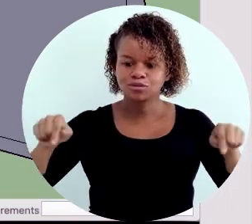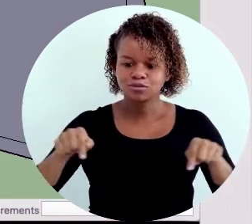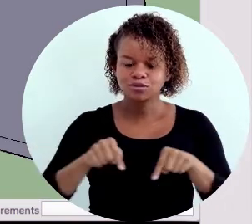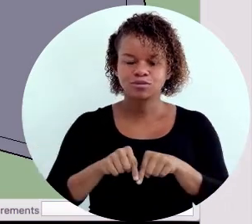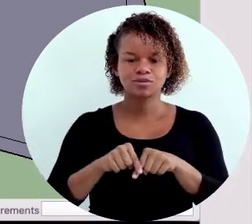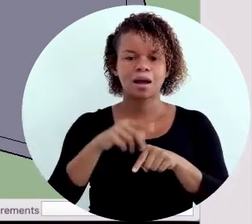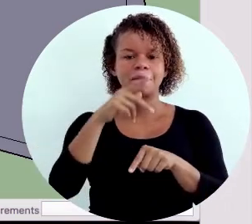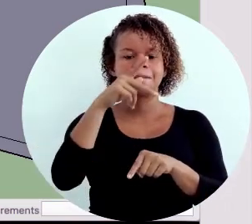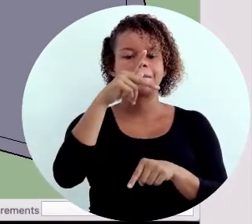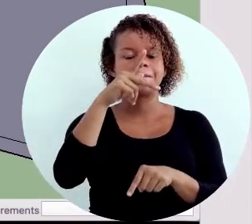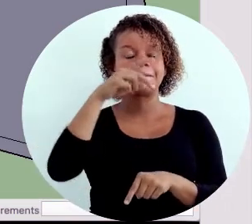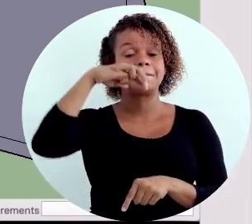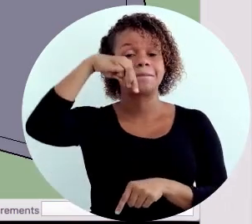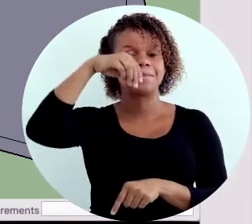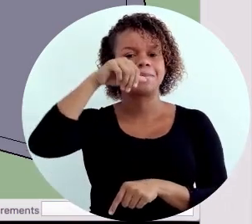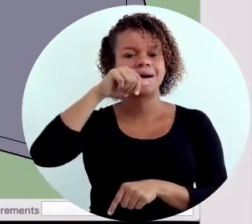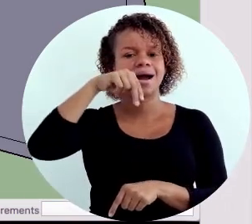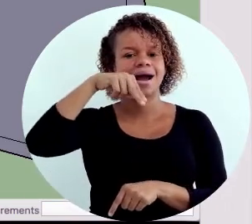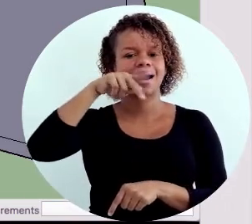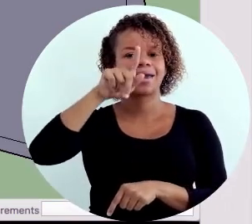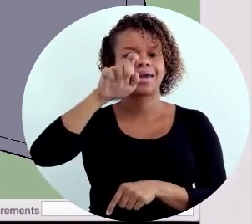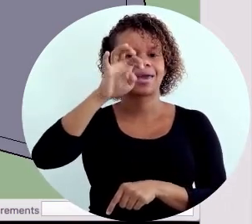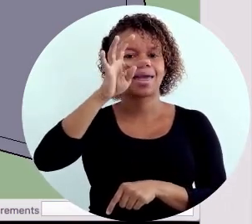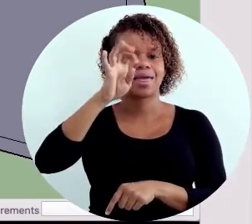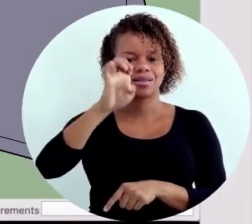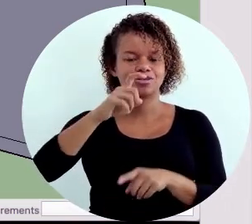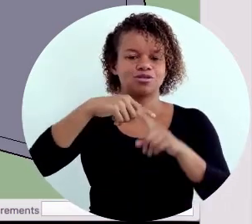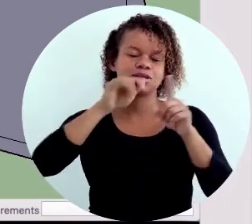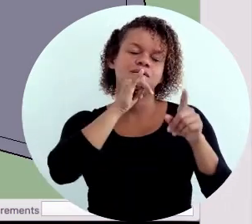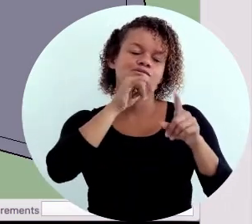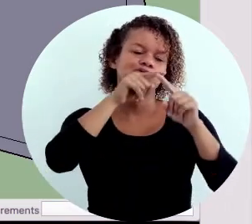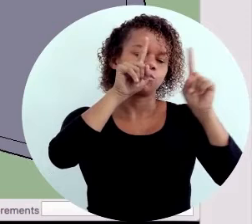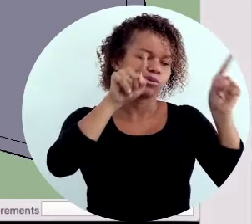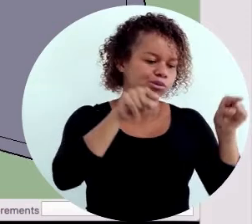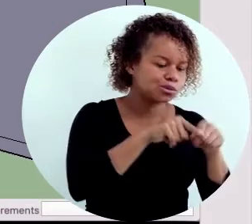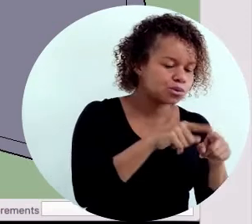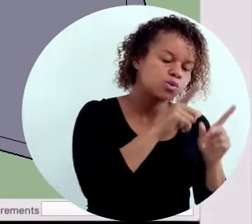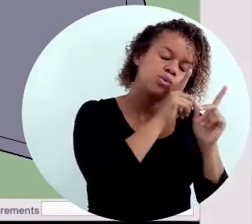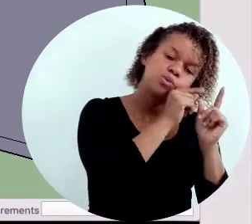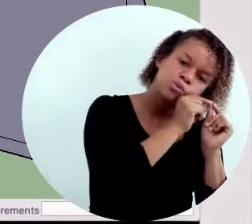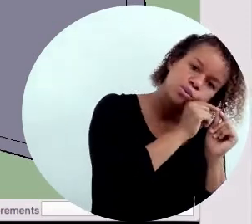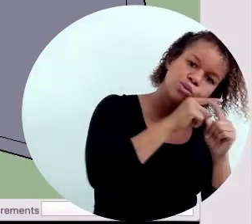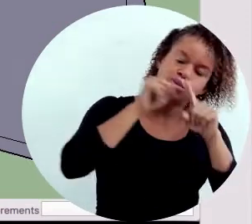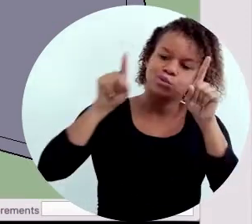da maquete, o dormitório, o banheiro e a cozinha e o corredor.